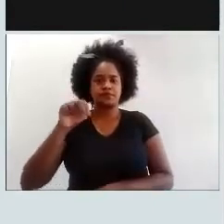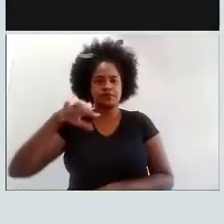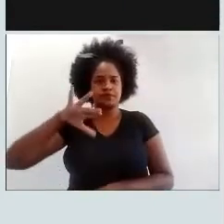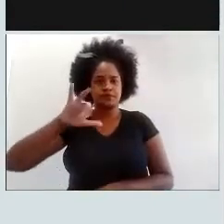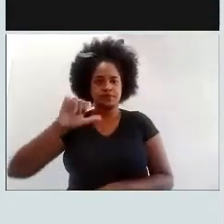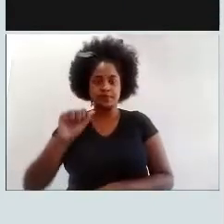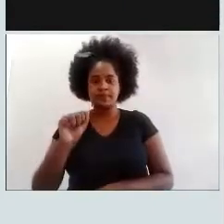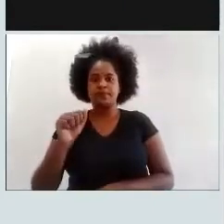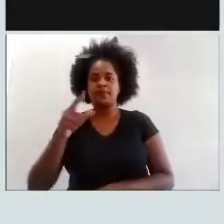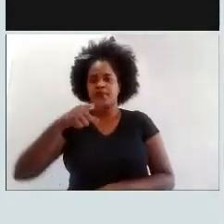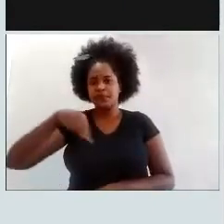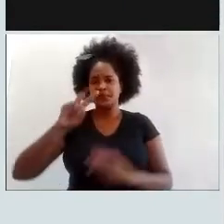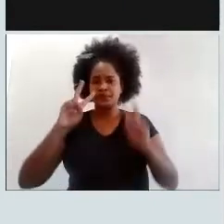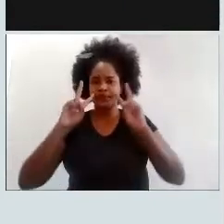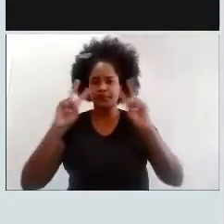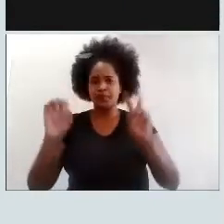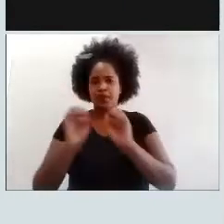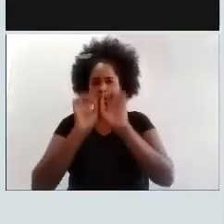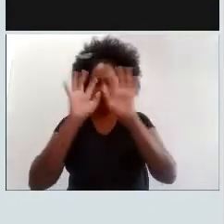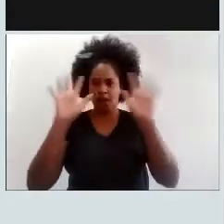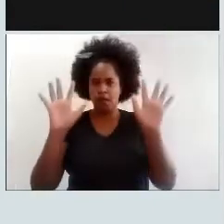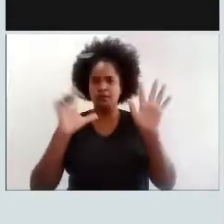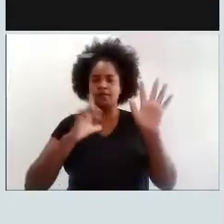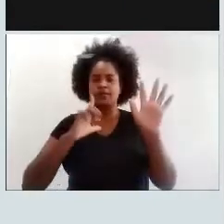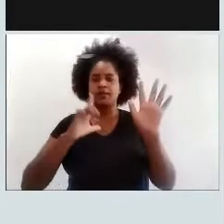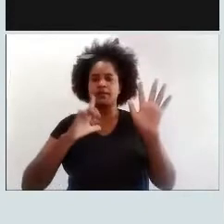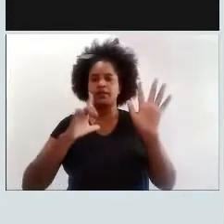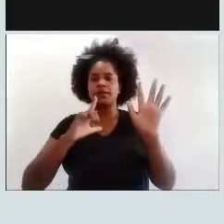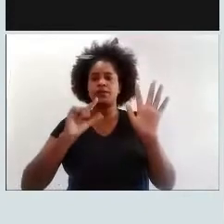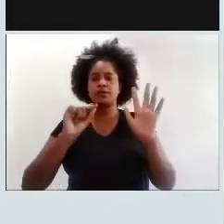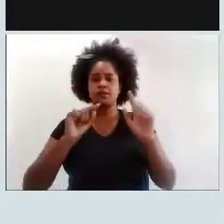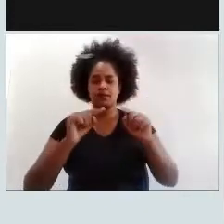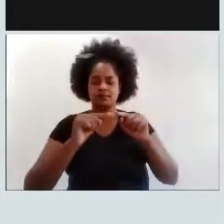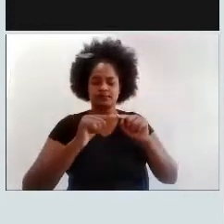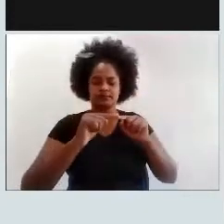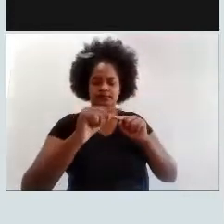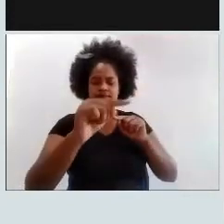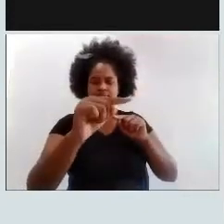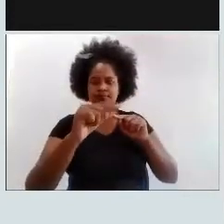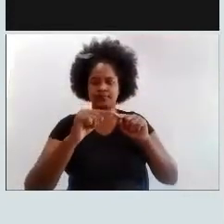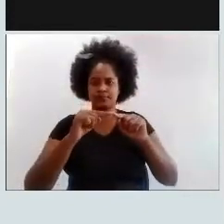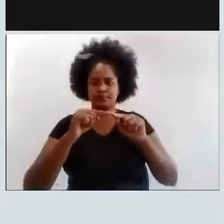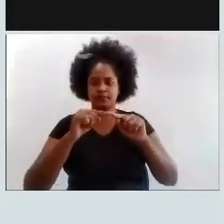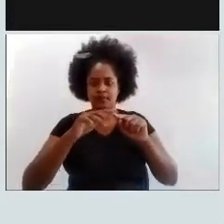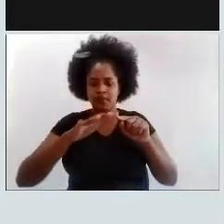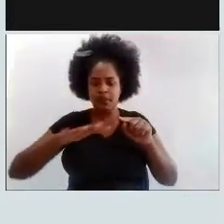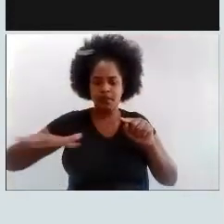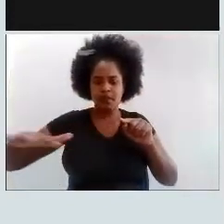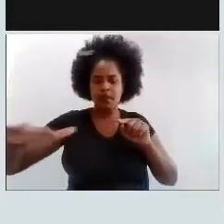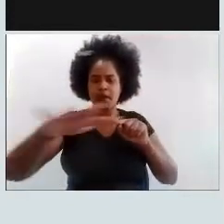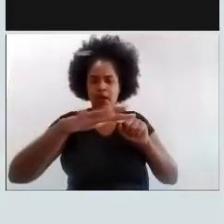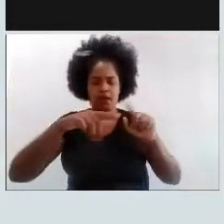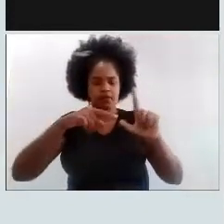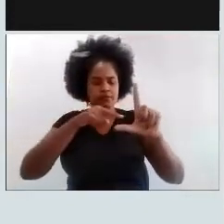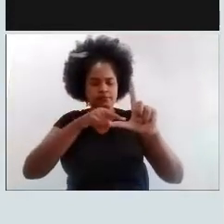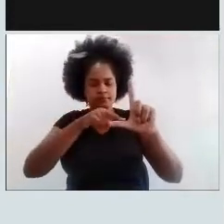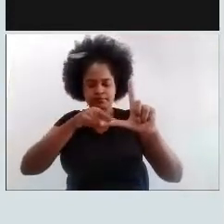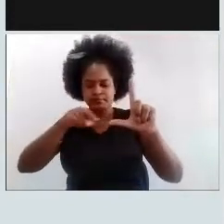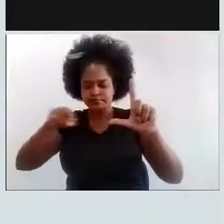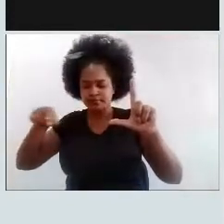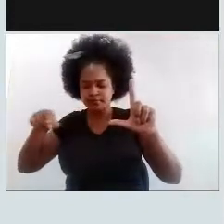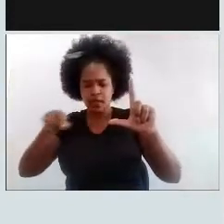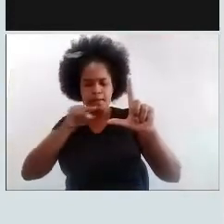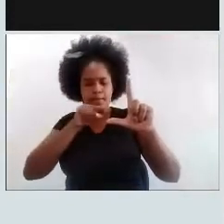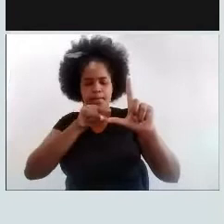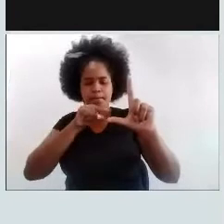Vocês estão vendo aí a reta, o plano, os pontos e a representação